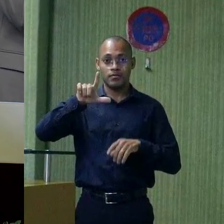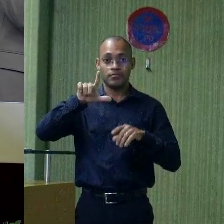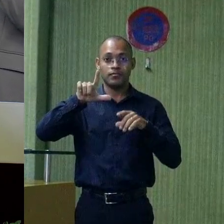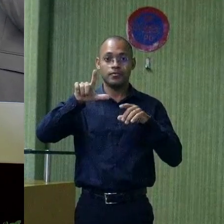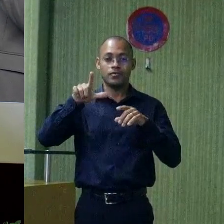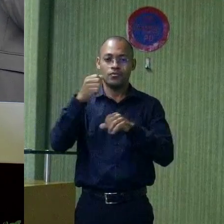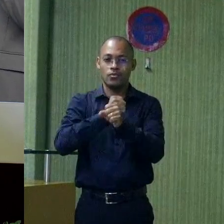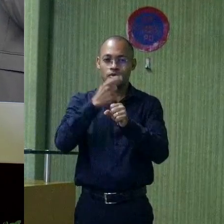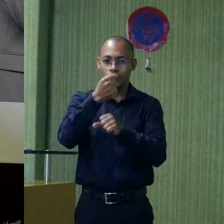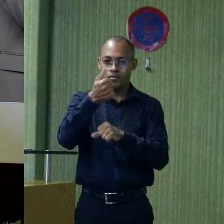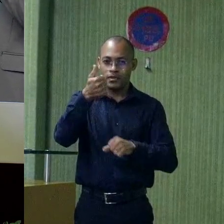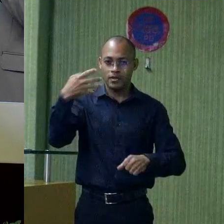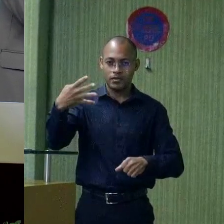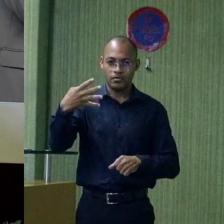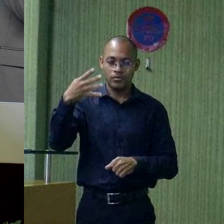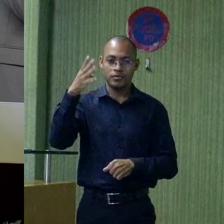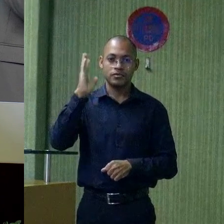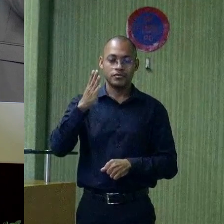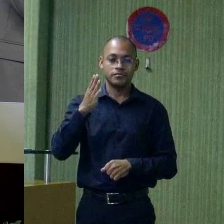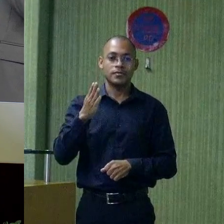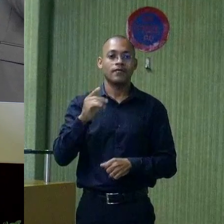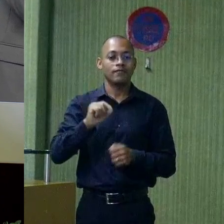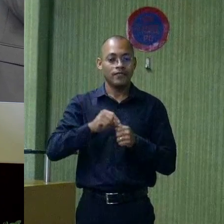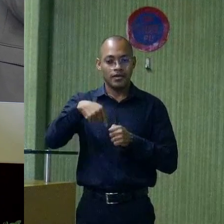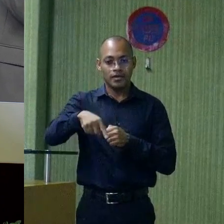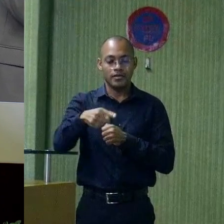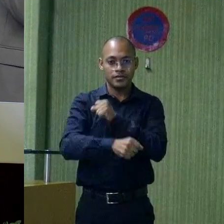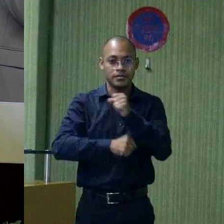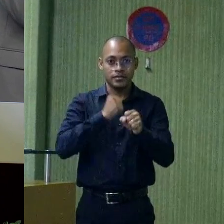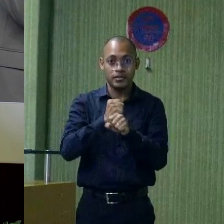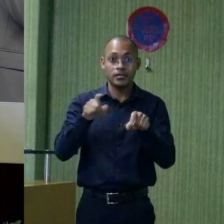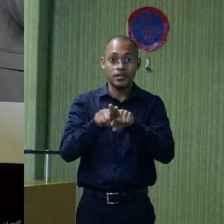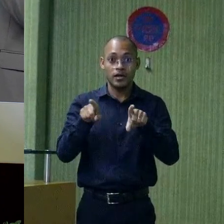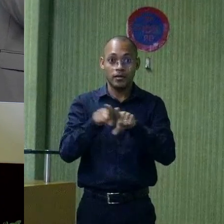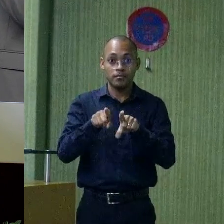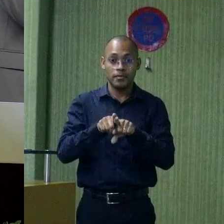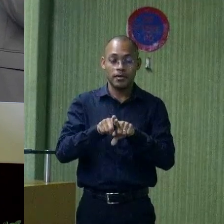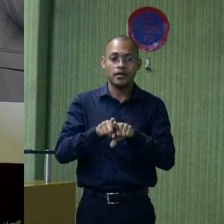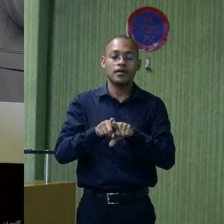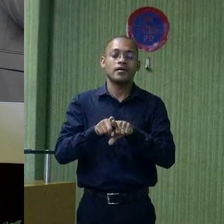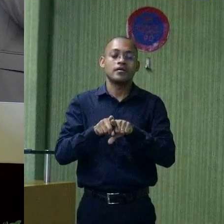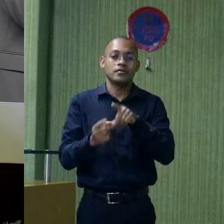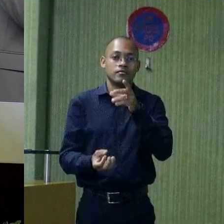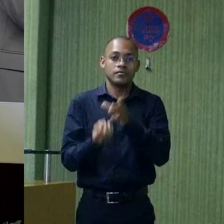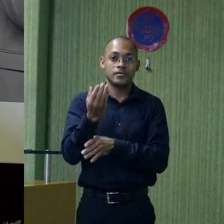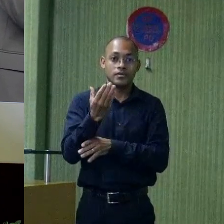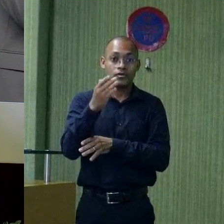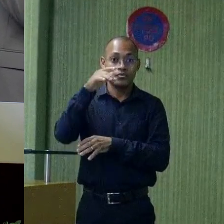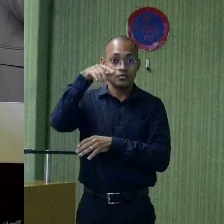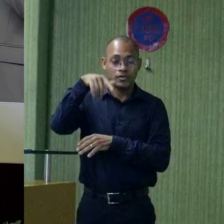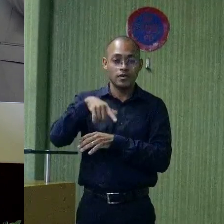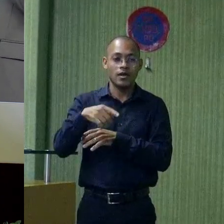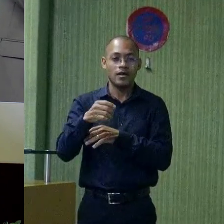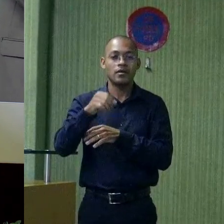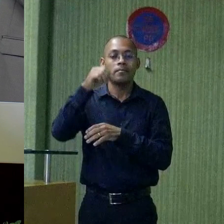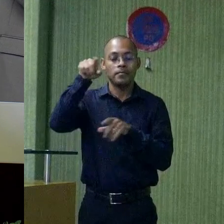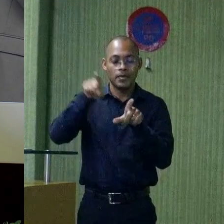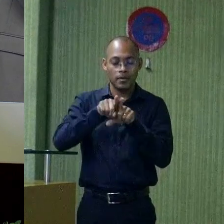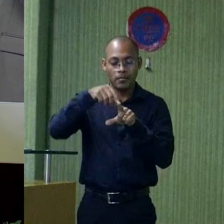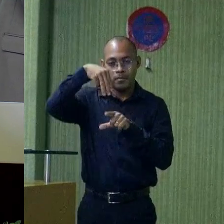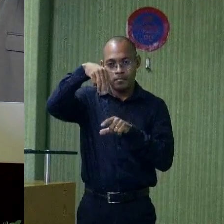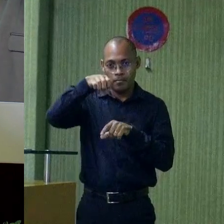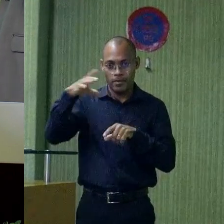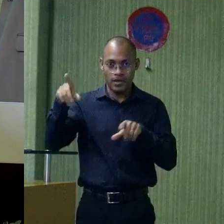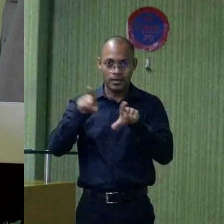Federal em junho desse ano a fundamentação o GT do pne que foi instituído pelo MEC E também o conai que